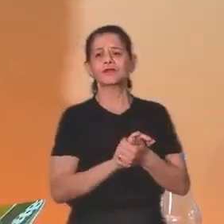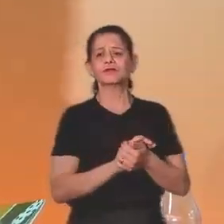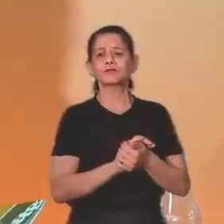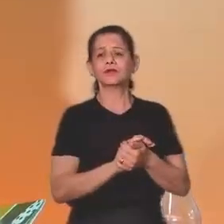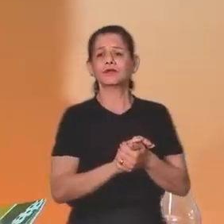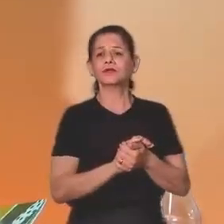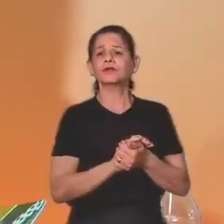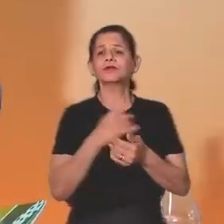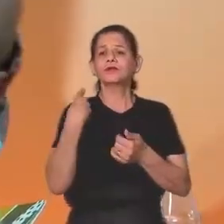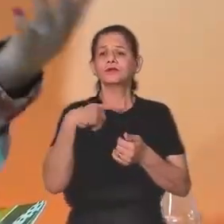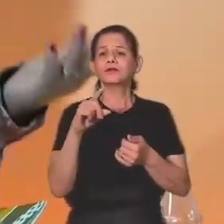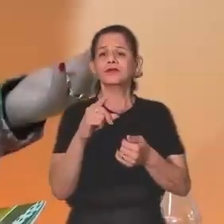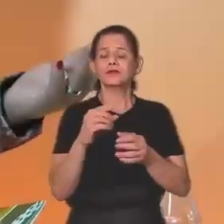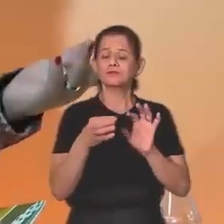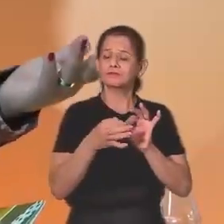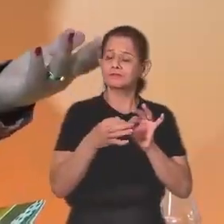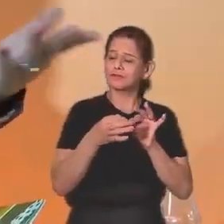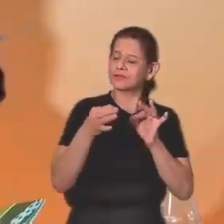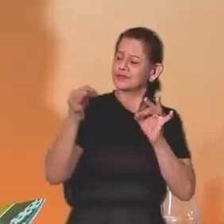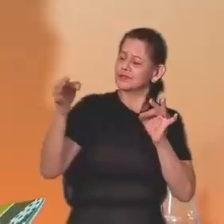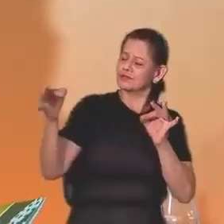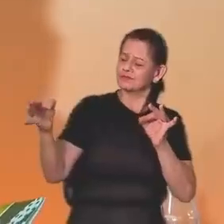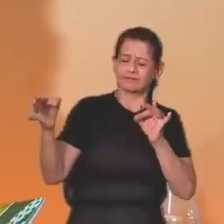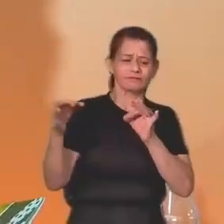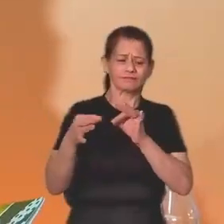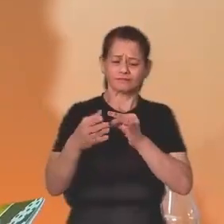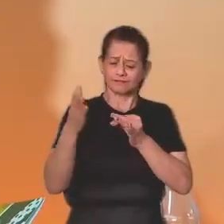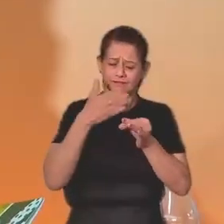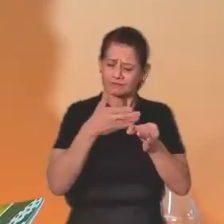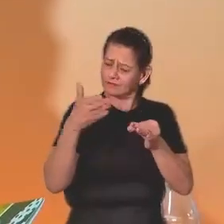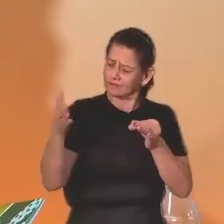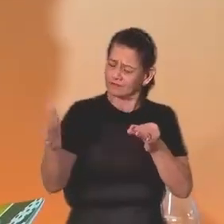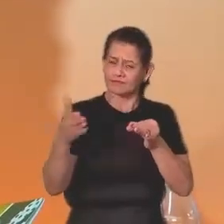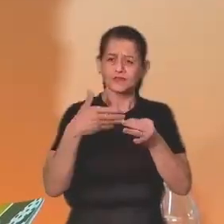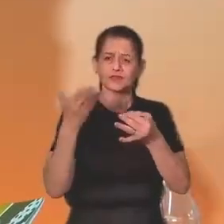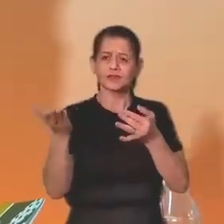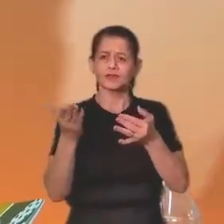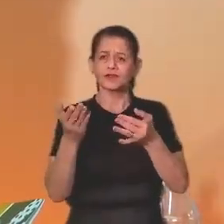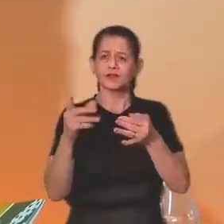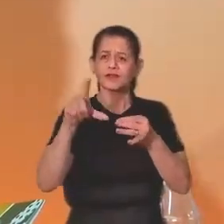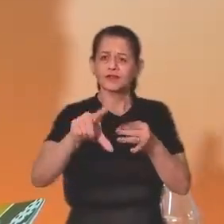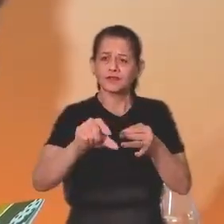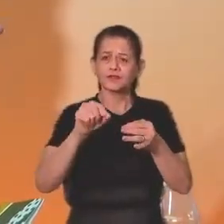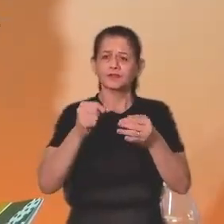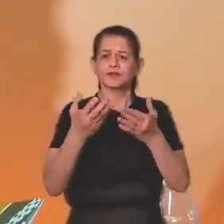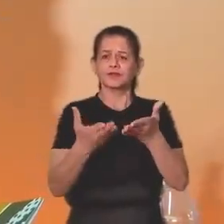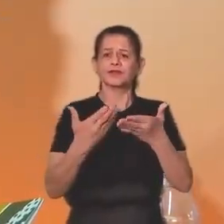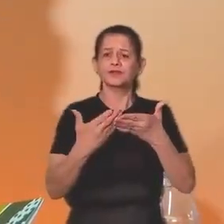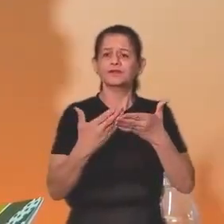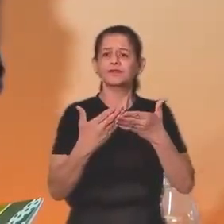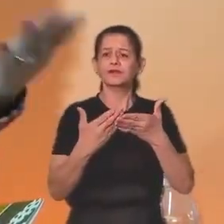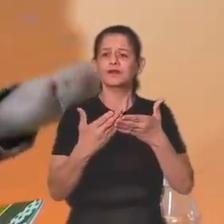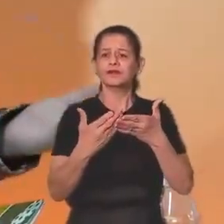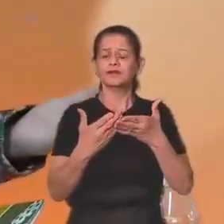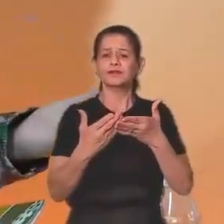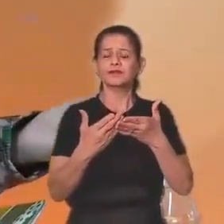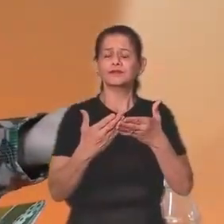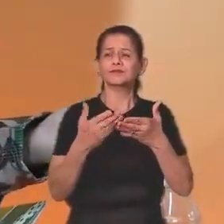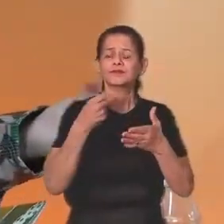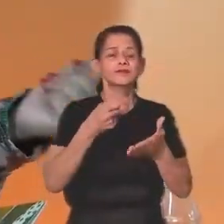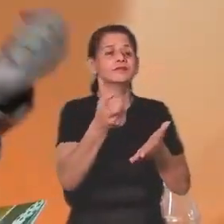Mas há uma distância que impede, às vezes, a gente de